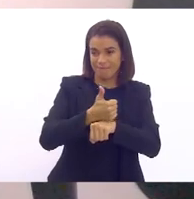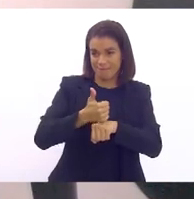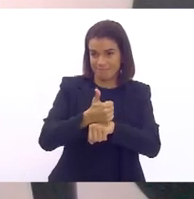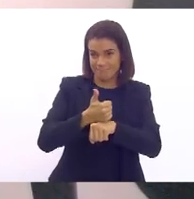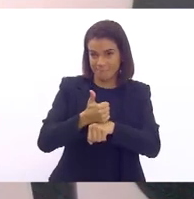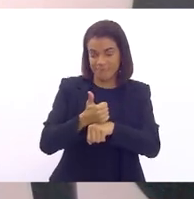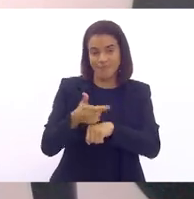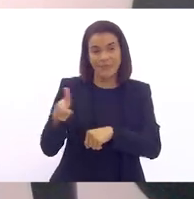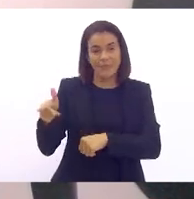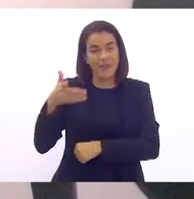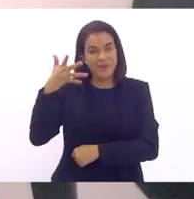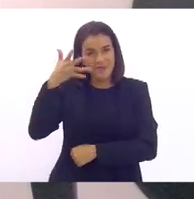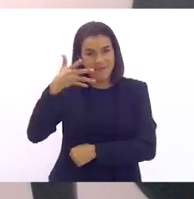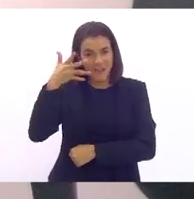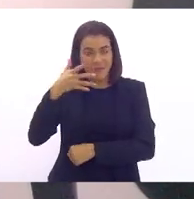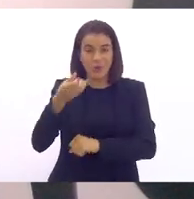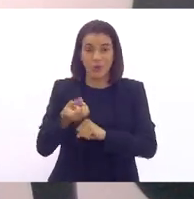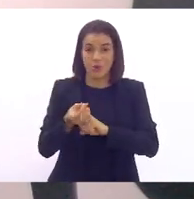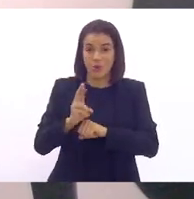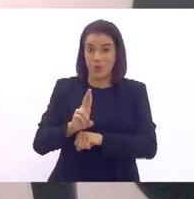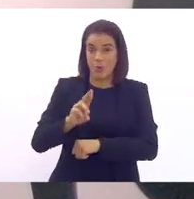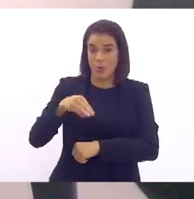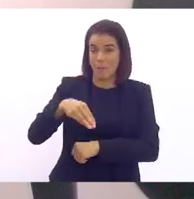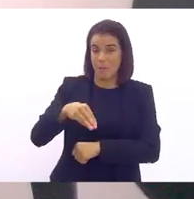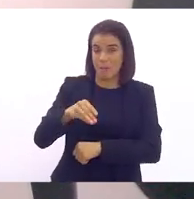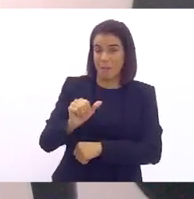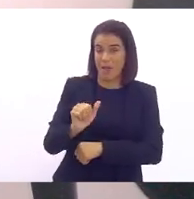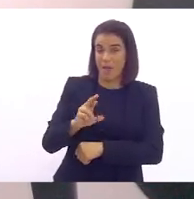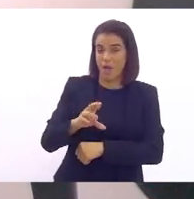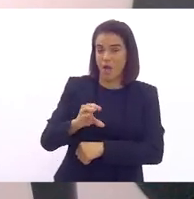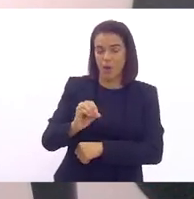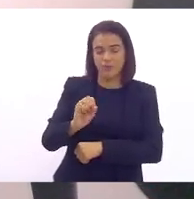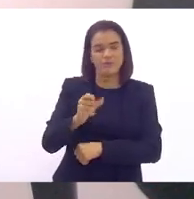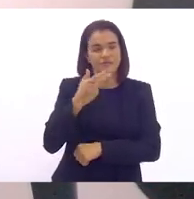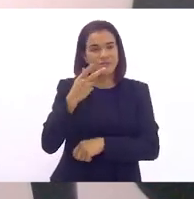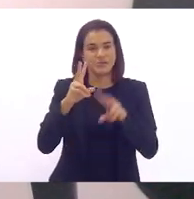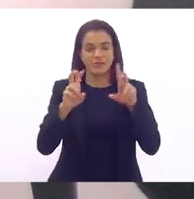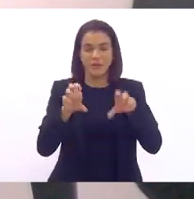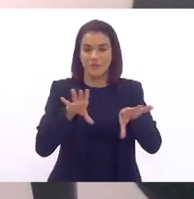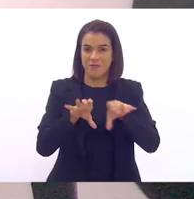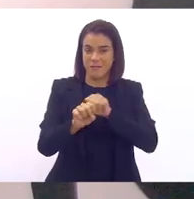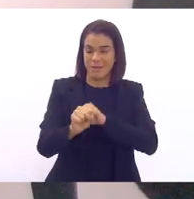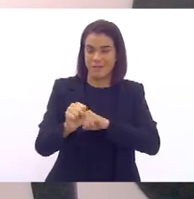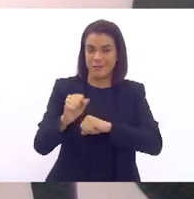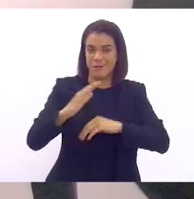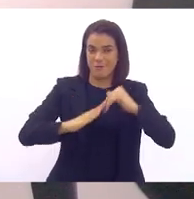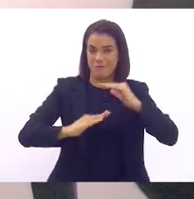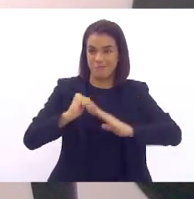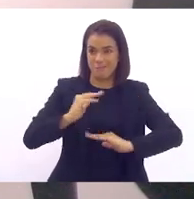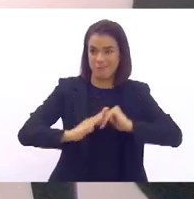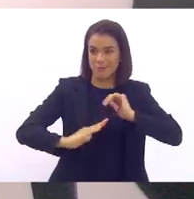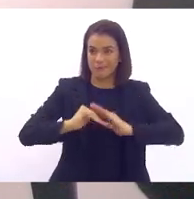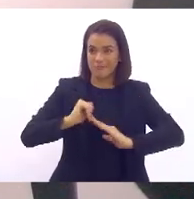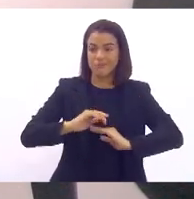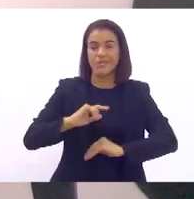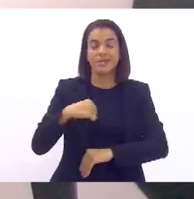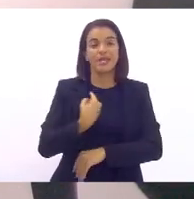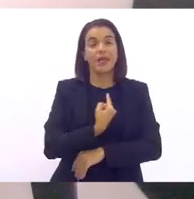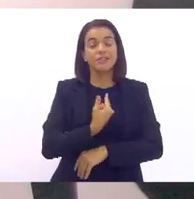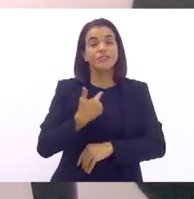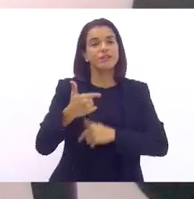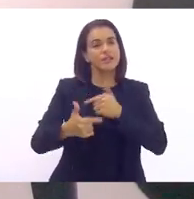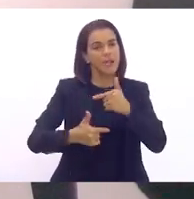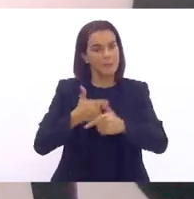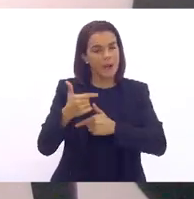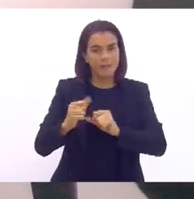fala do Marcos soalheiro ele fala na questão da formação profissional e e e nós trabalhamos